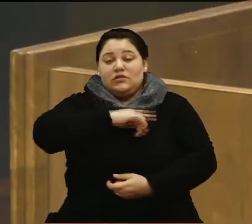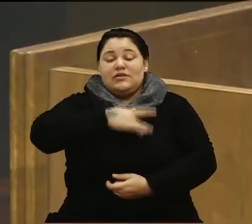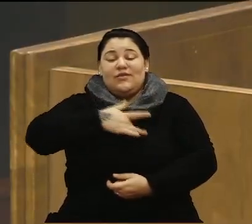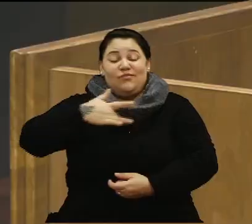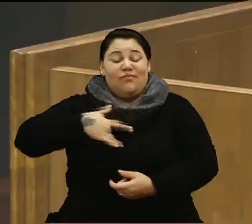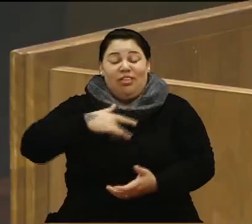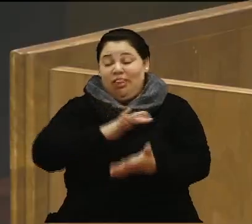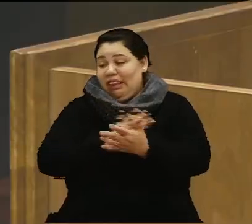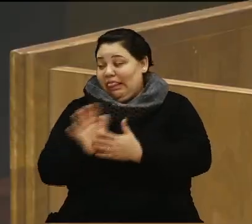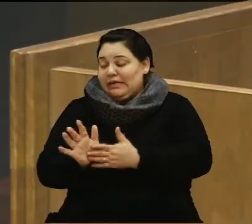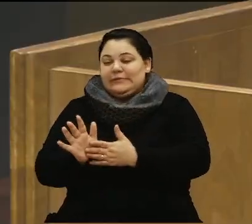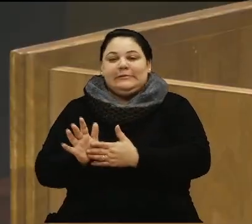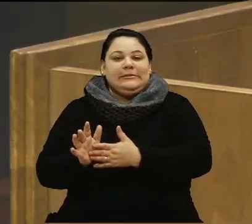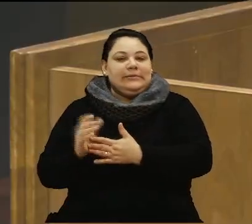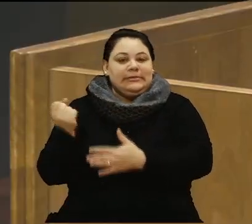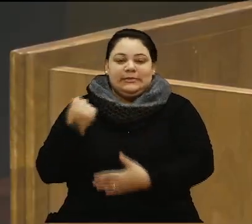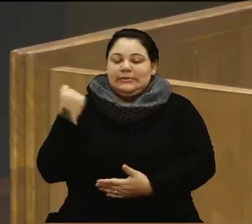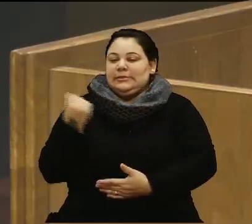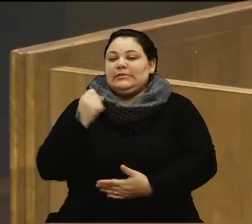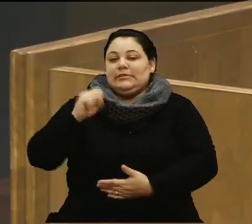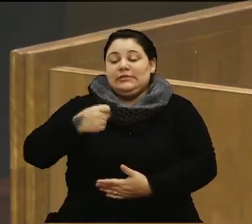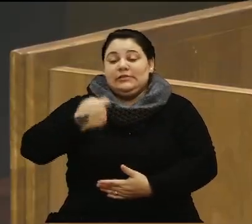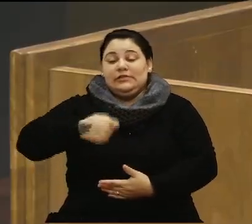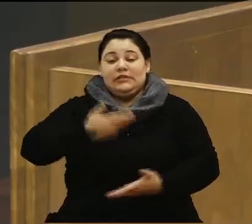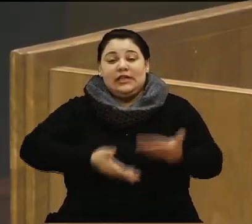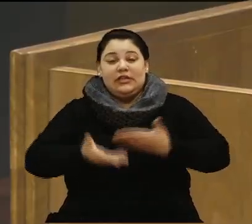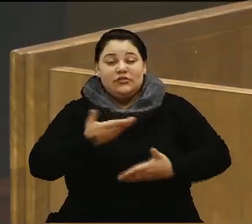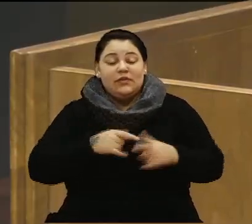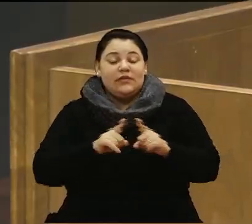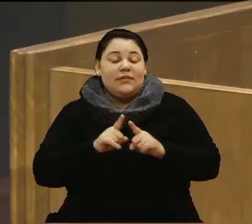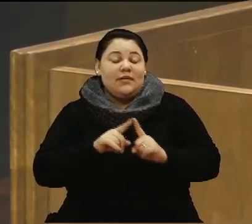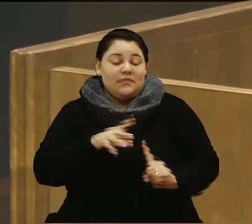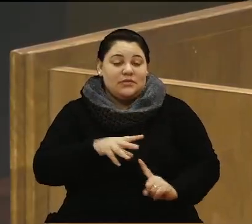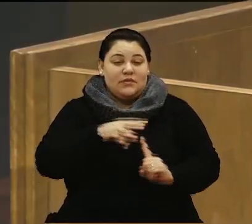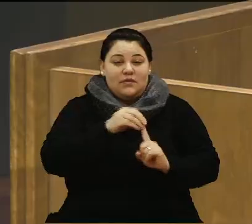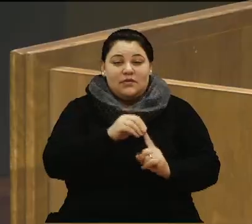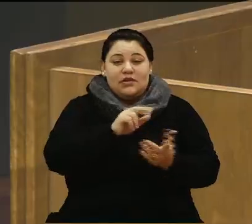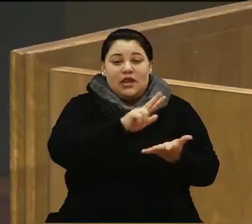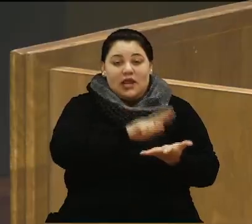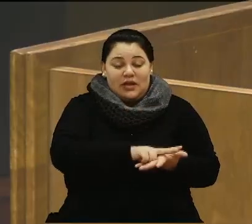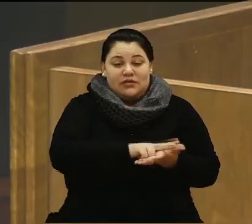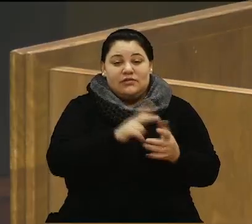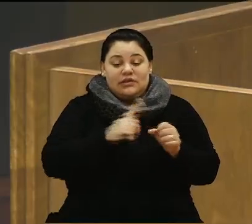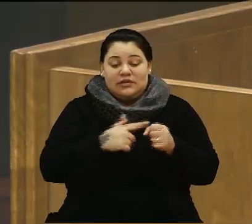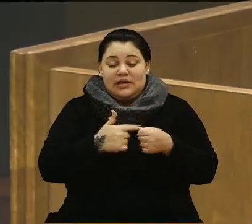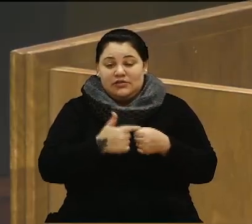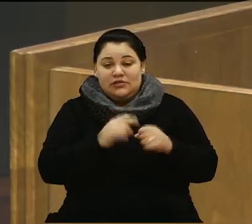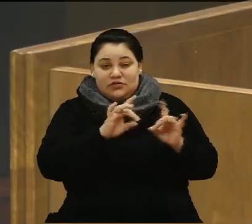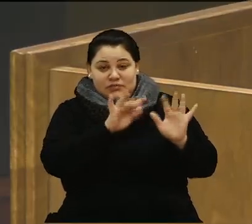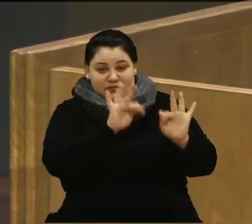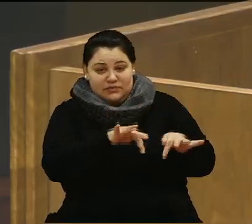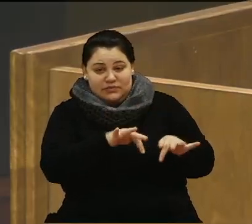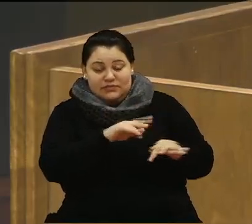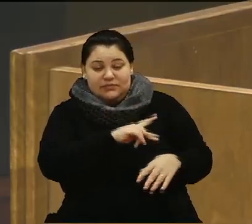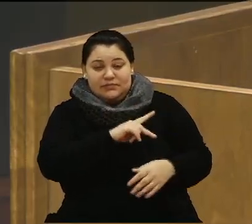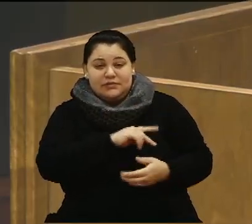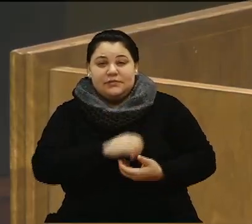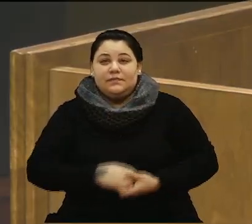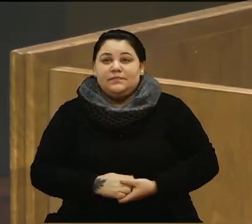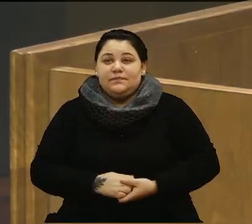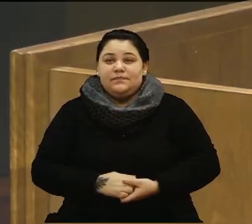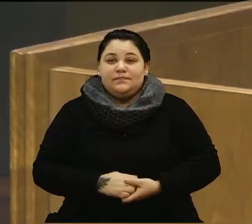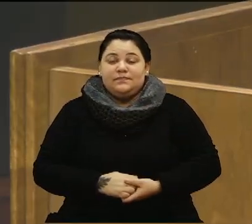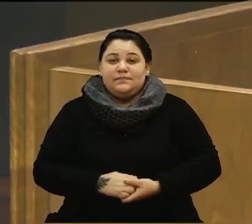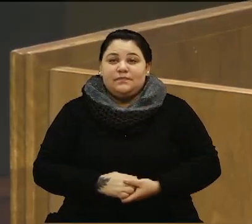colapsada e precisamos de atendimentos e principalmente de leitos na nossa cidade. Para concluir, senhor presidente, que venha